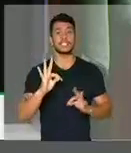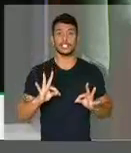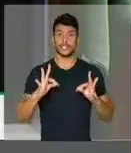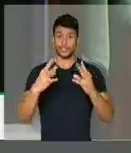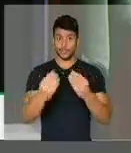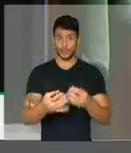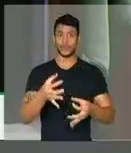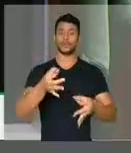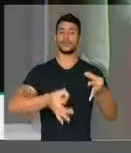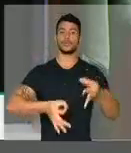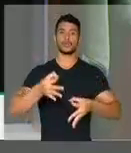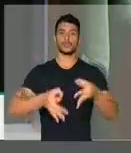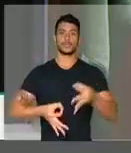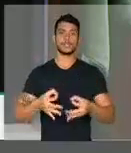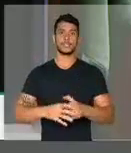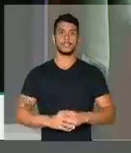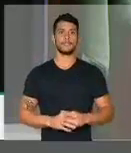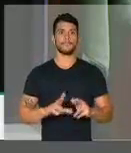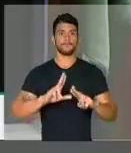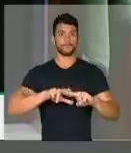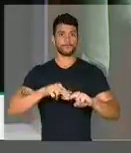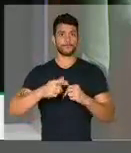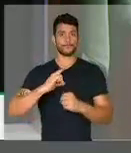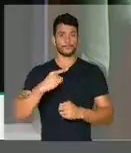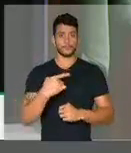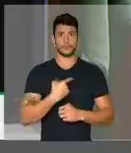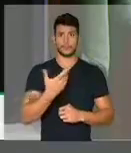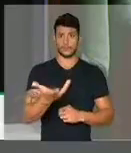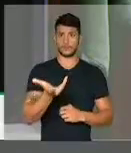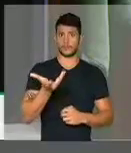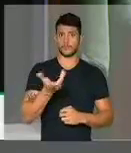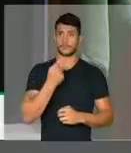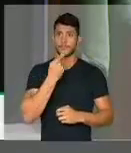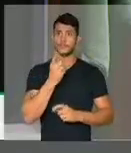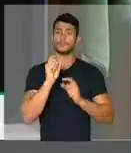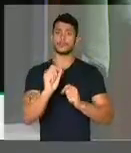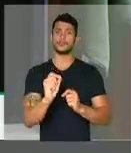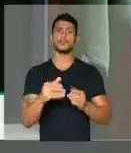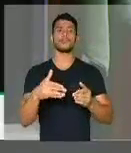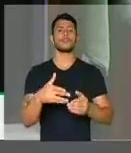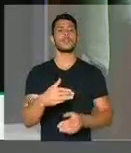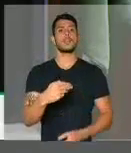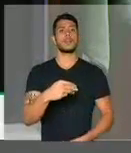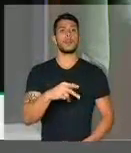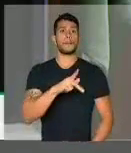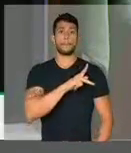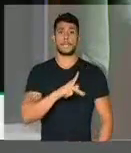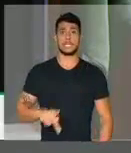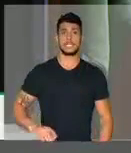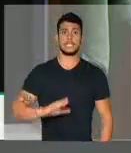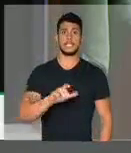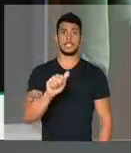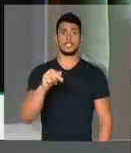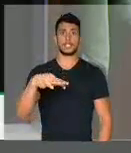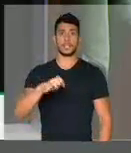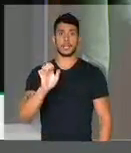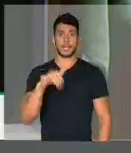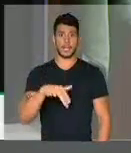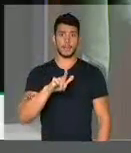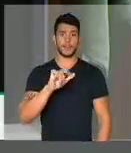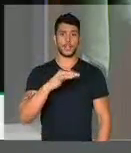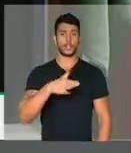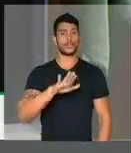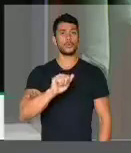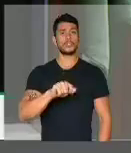todo o colegiado. Por isso, nós queremos aqui dizer, ministra Carmen Lúcia, Vossa Excelência